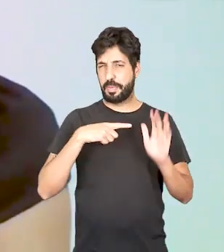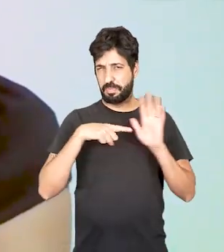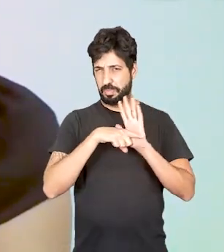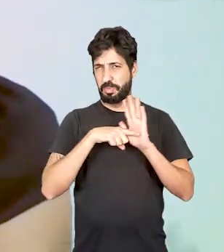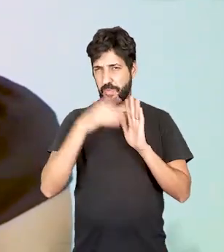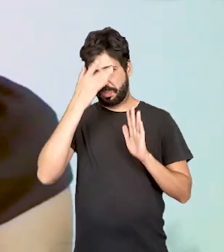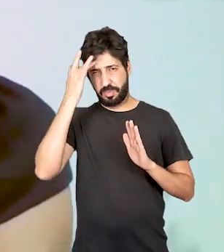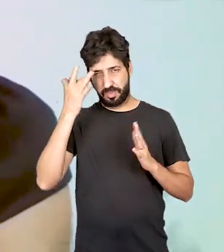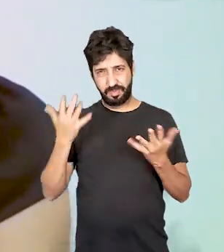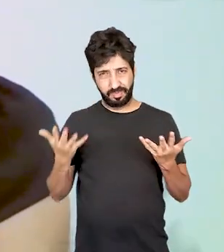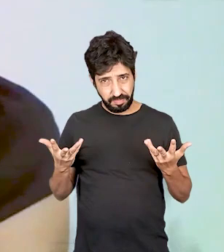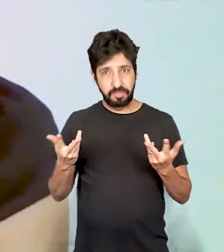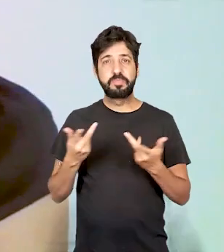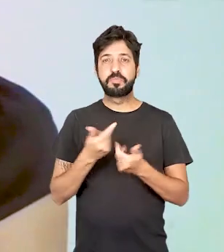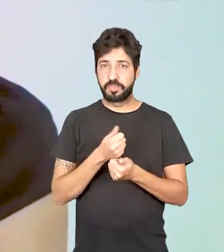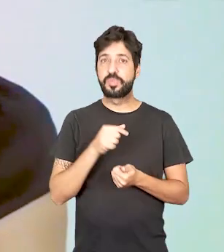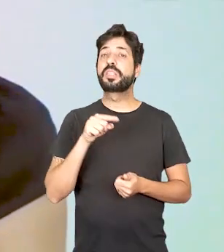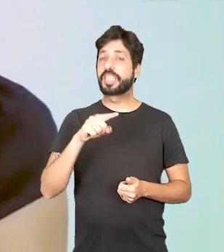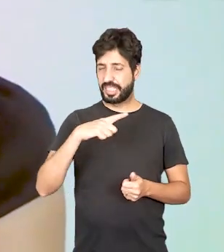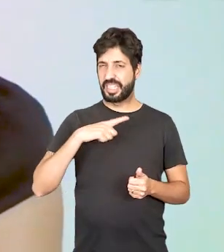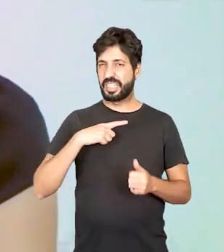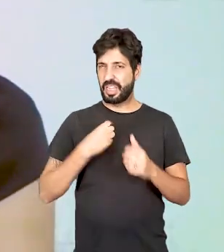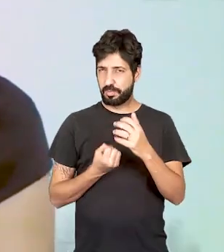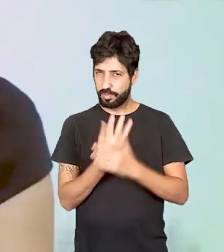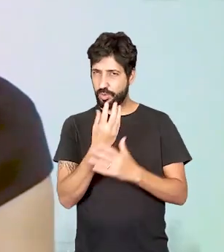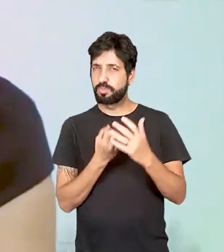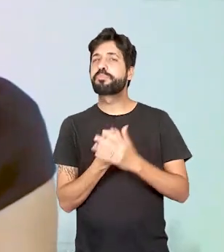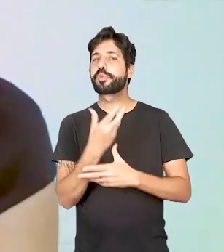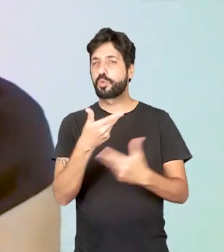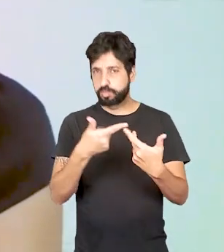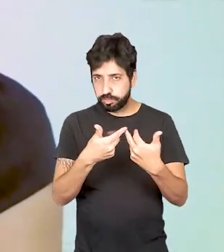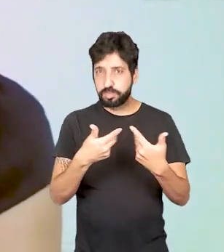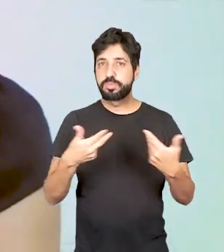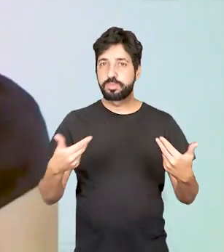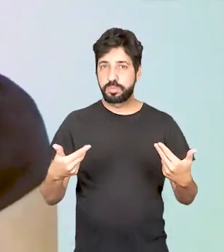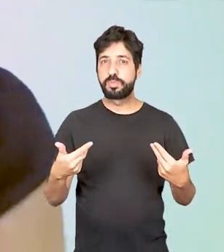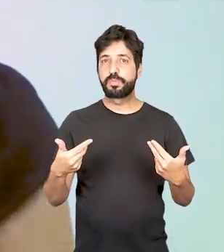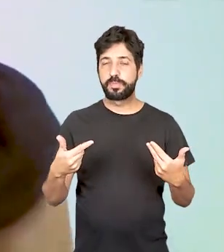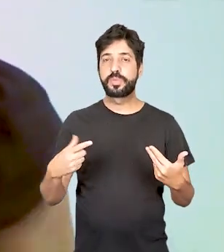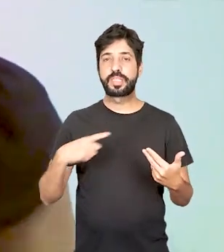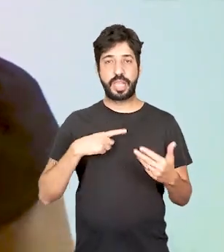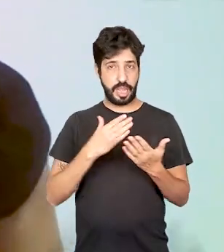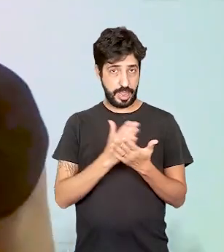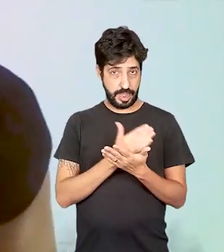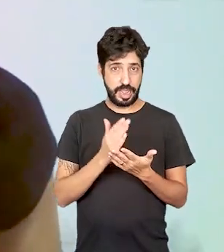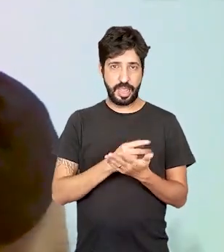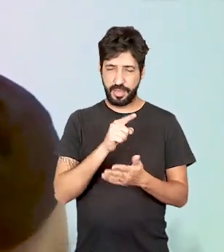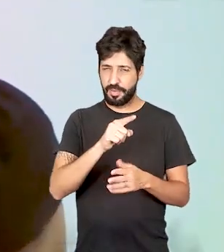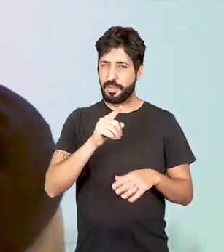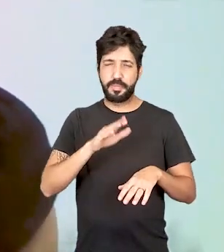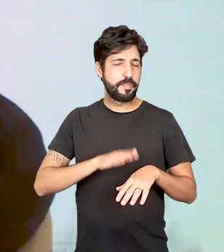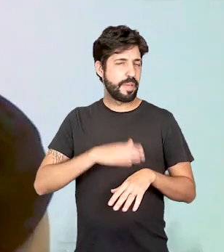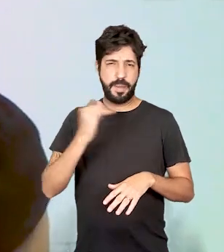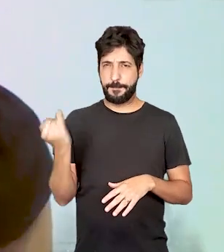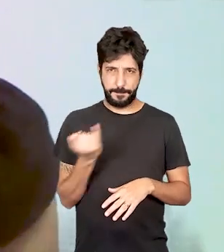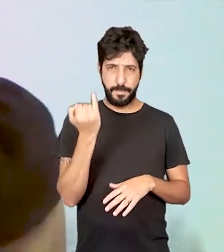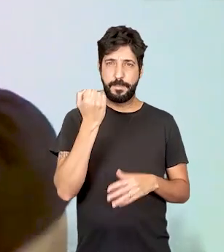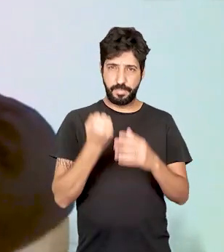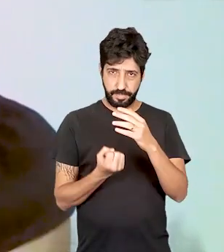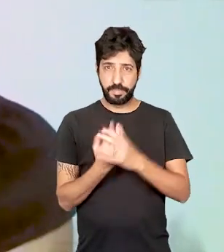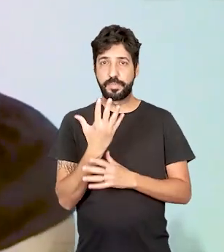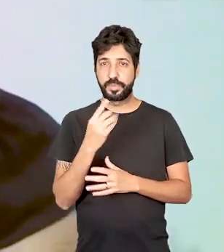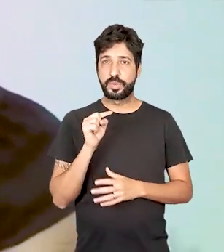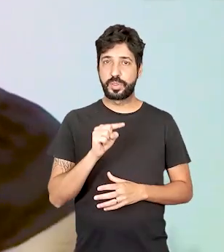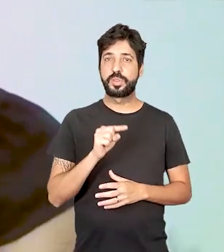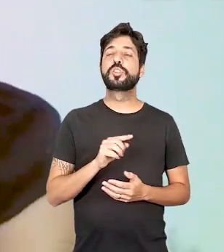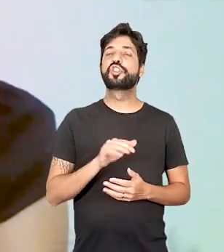grandes pesquisadores, né, nesse GP a gente tem produzido muita coisa, né, um livro, né, acho que uma das produções mais